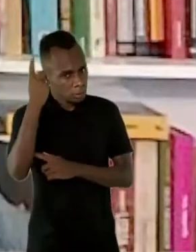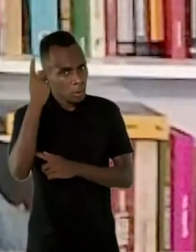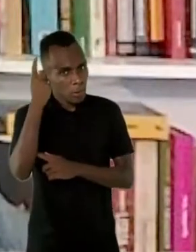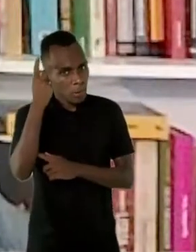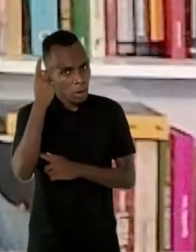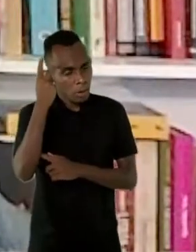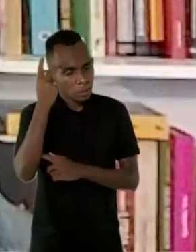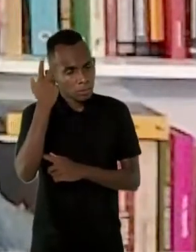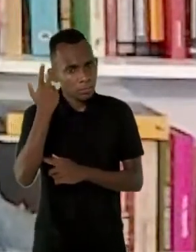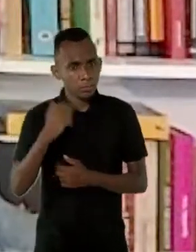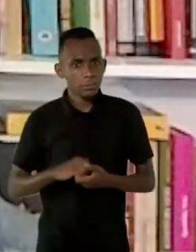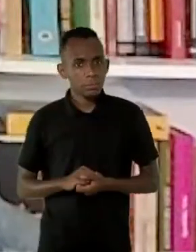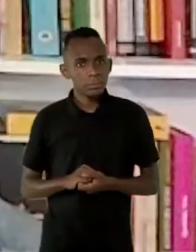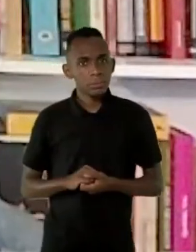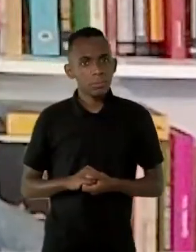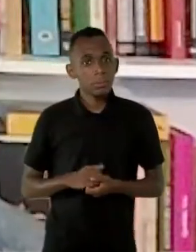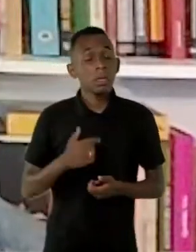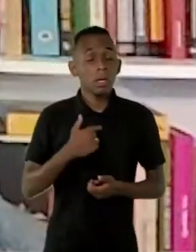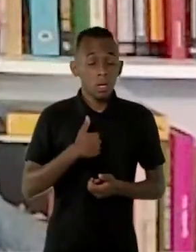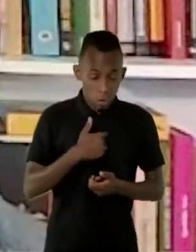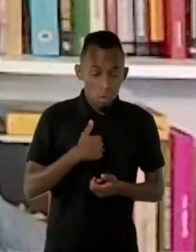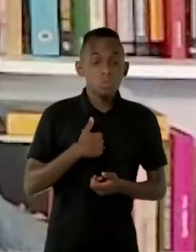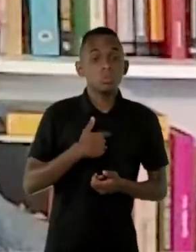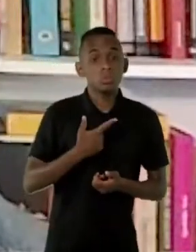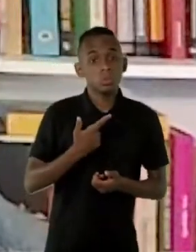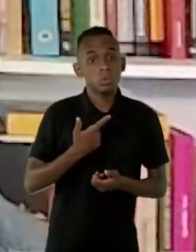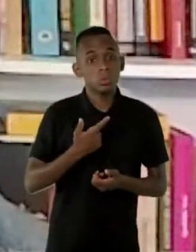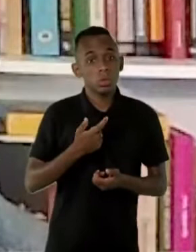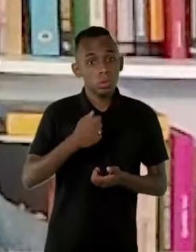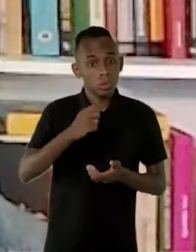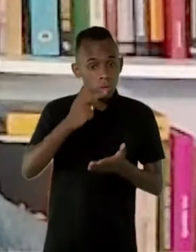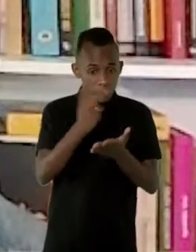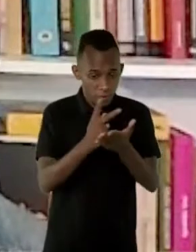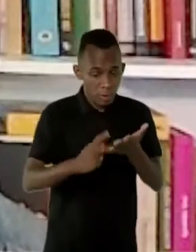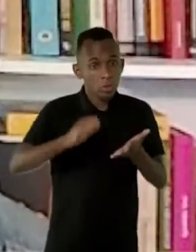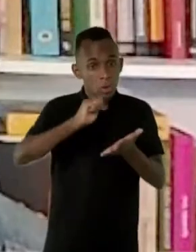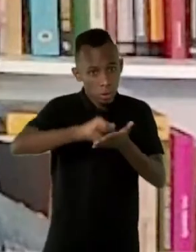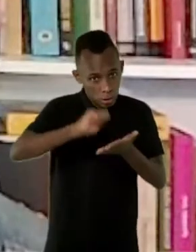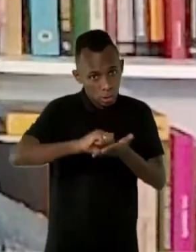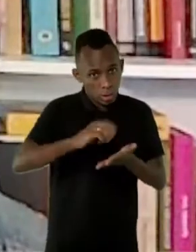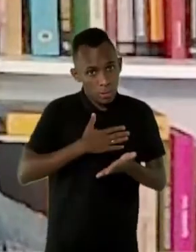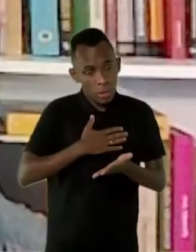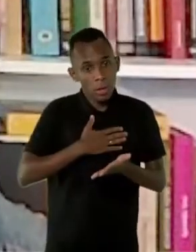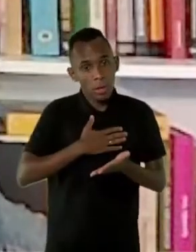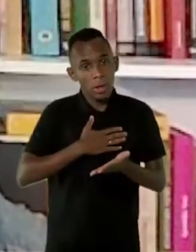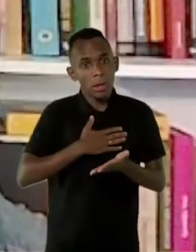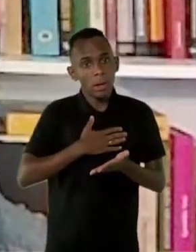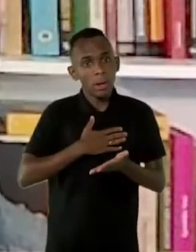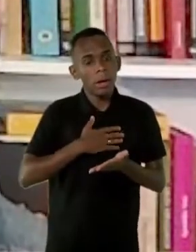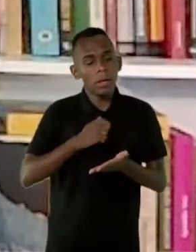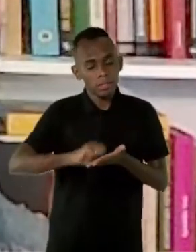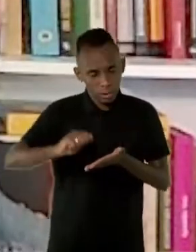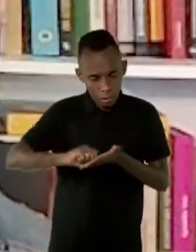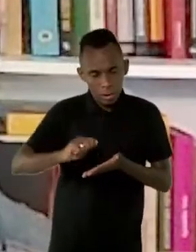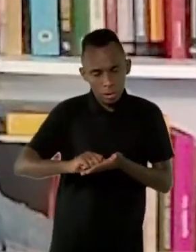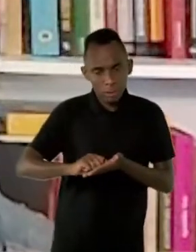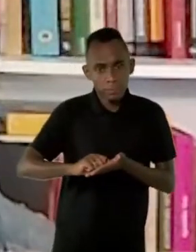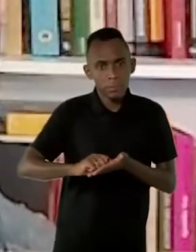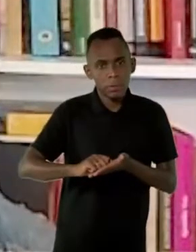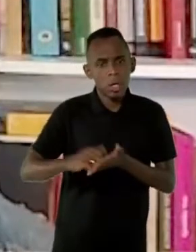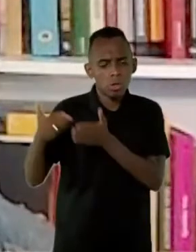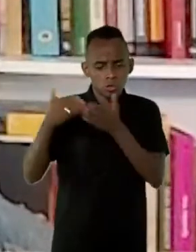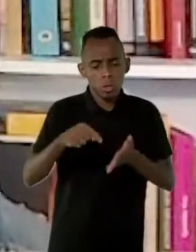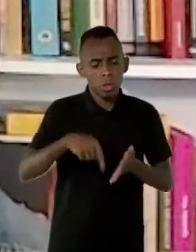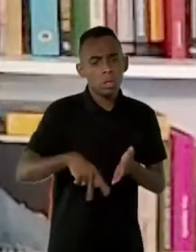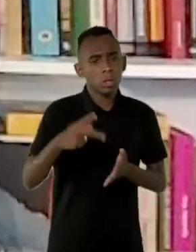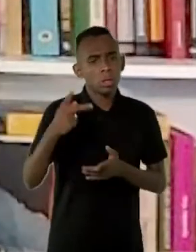Franca. Eu até reproduzo um desses versos na minha biografia. Né? Então ela chega aqui e a primeira